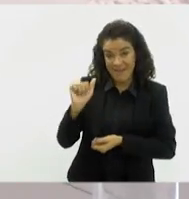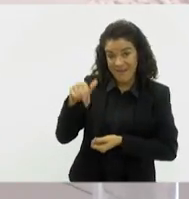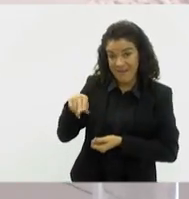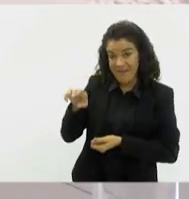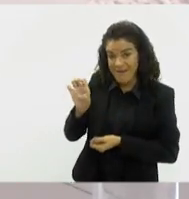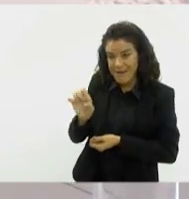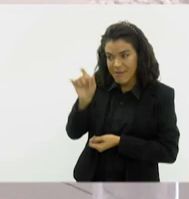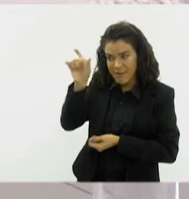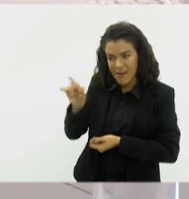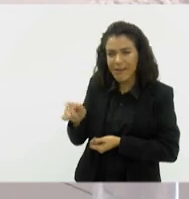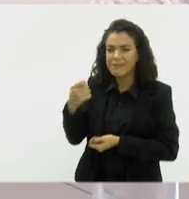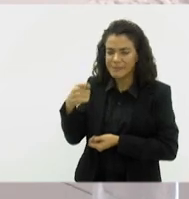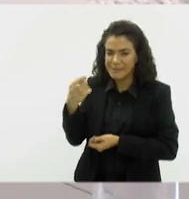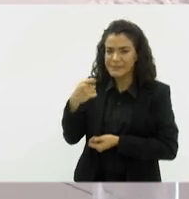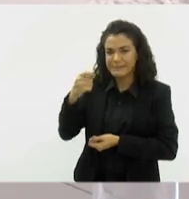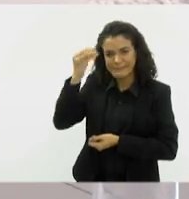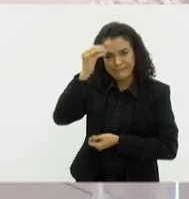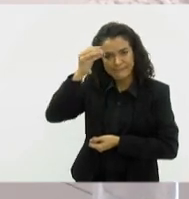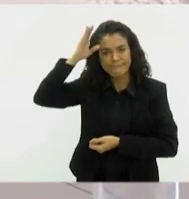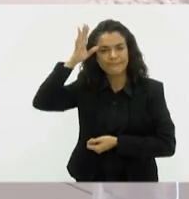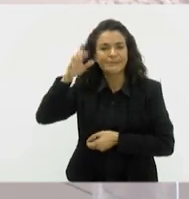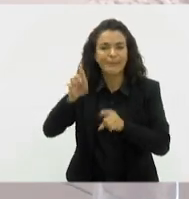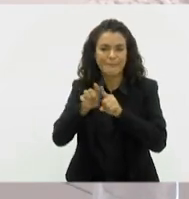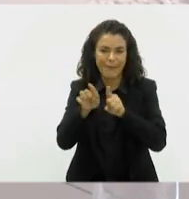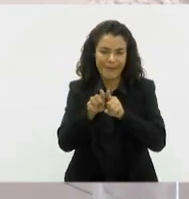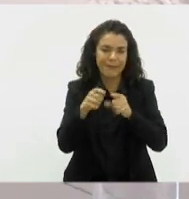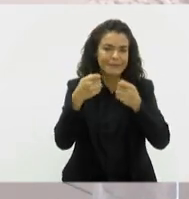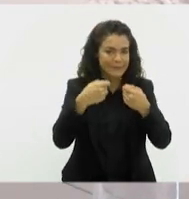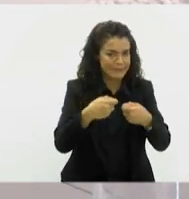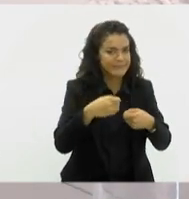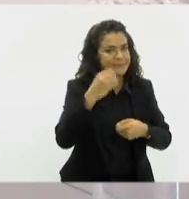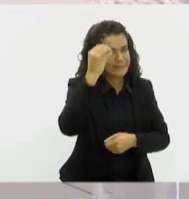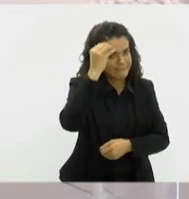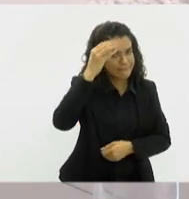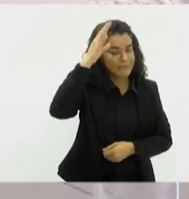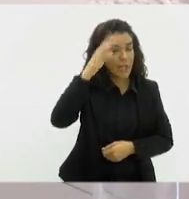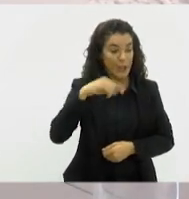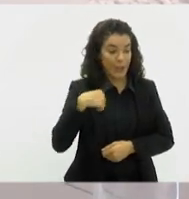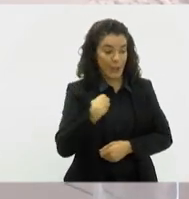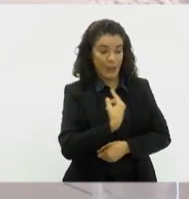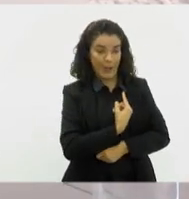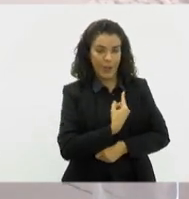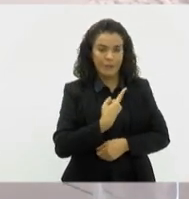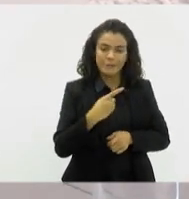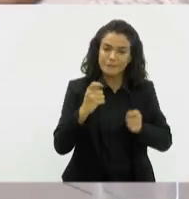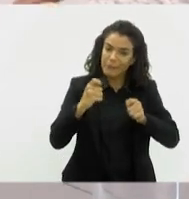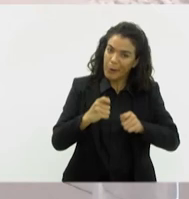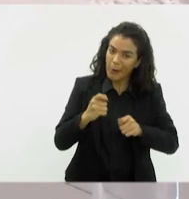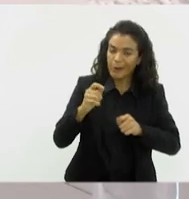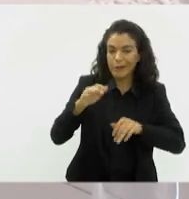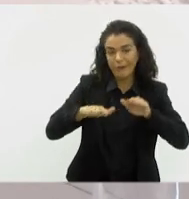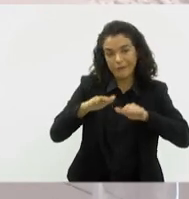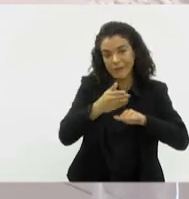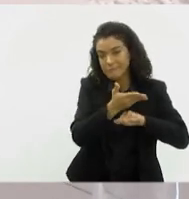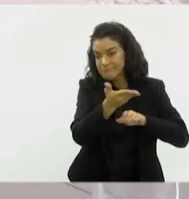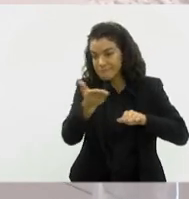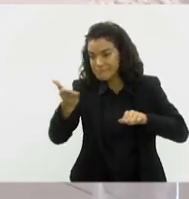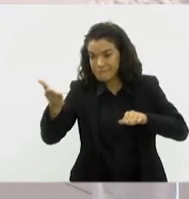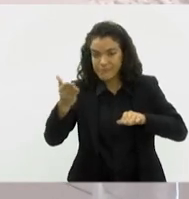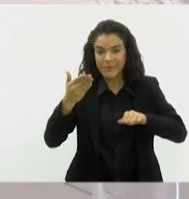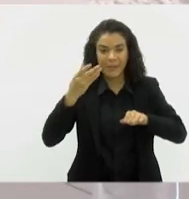tem plena noção disso, nosso mecanismo tem plena noção disso. Quem sabe nós aqui poderemos, com voto de Vossas